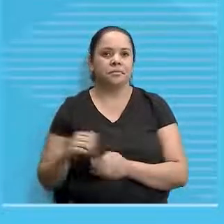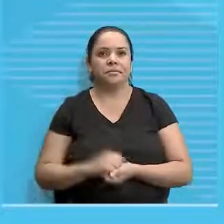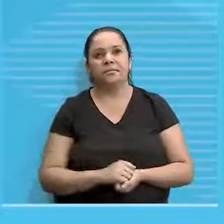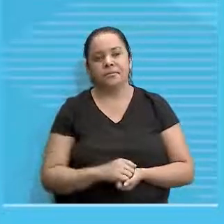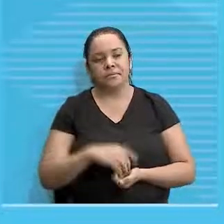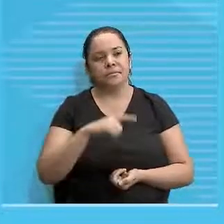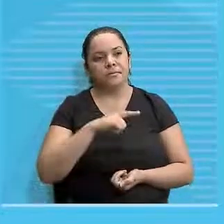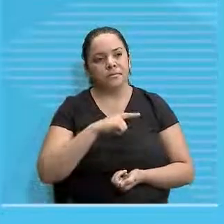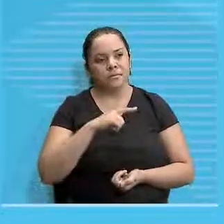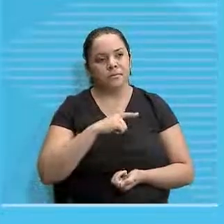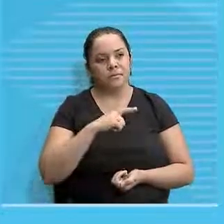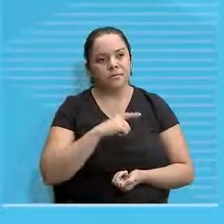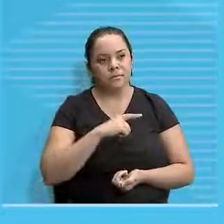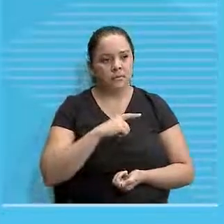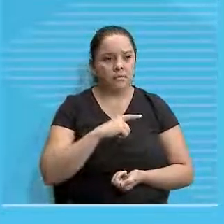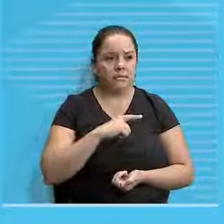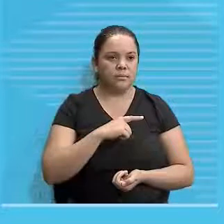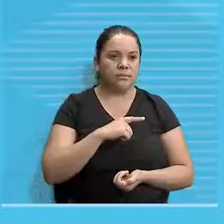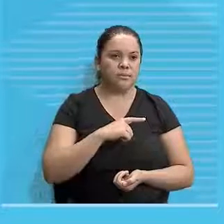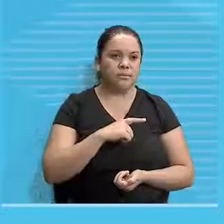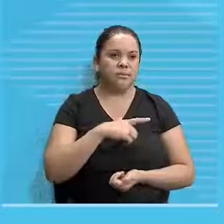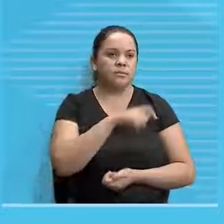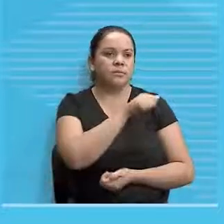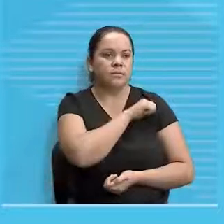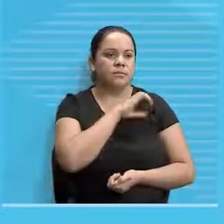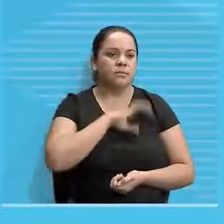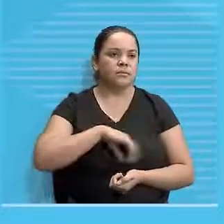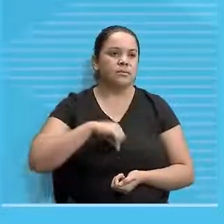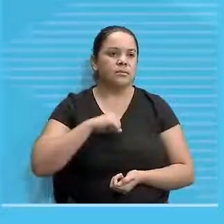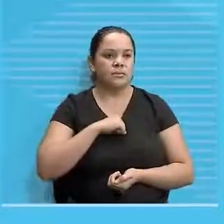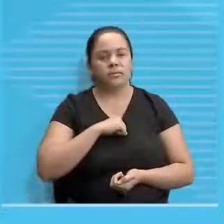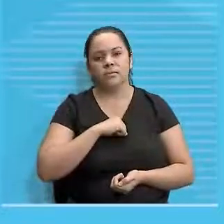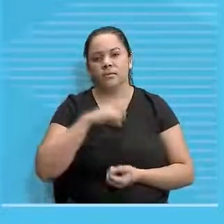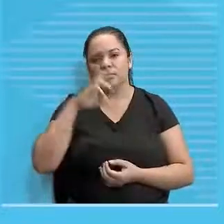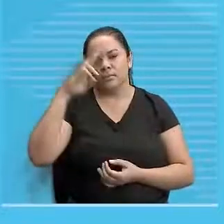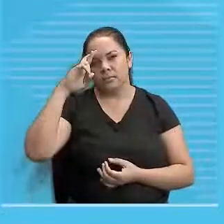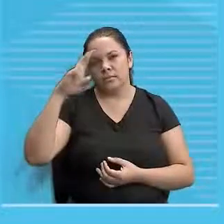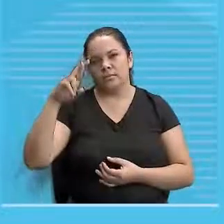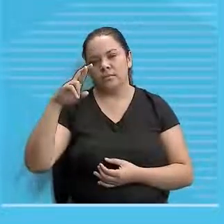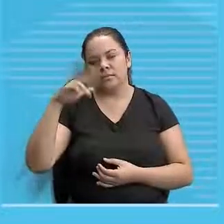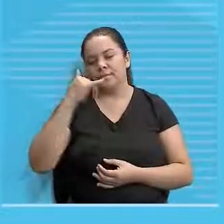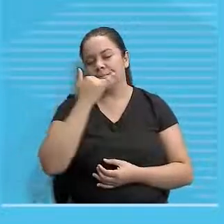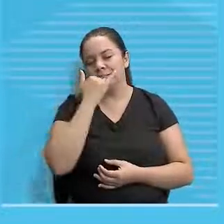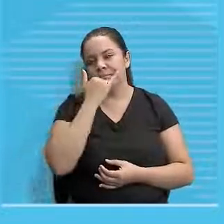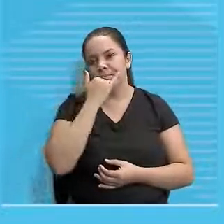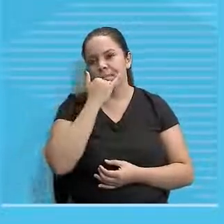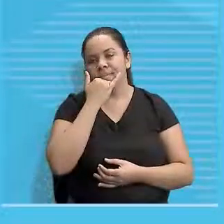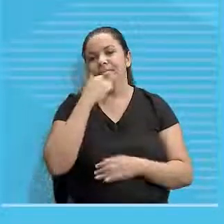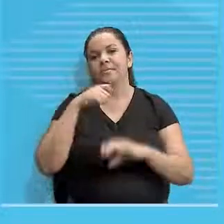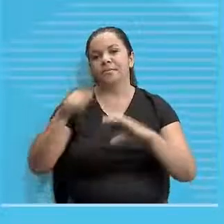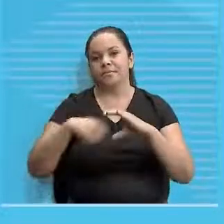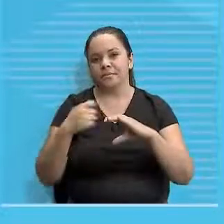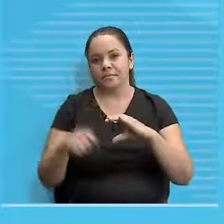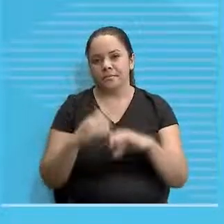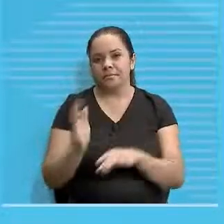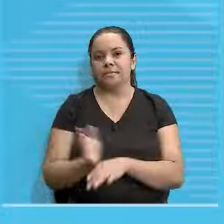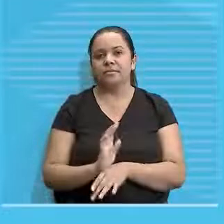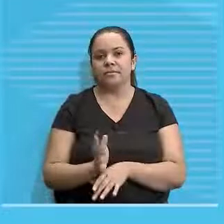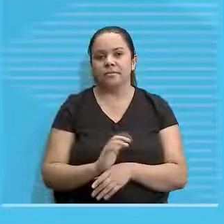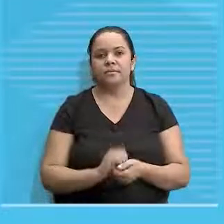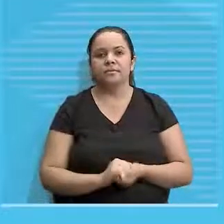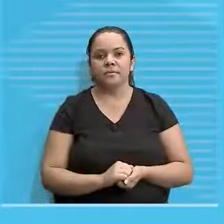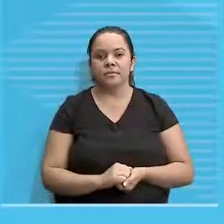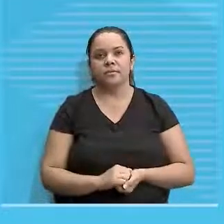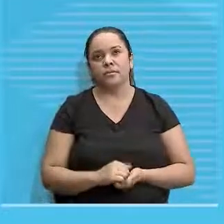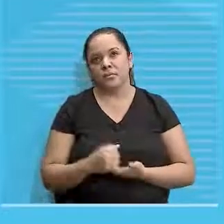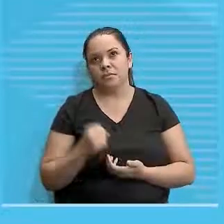editar vídeo, né? Que tinha feito um curso de informática. Ou então uma galera que gosta de